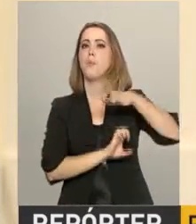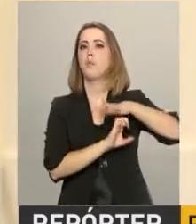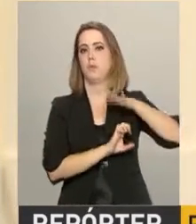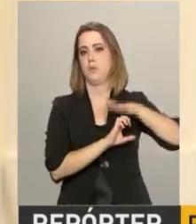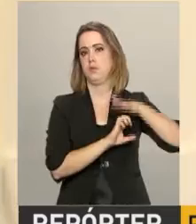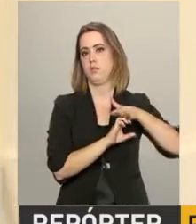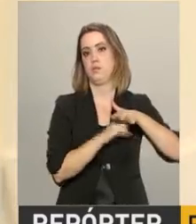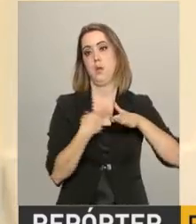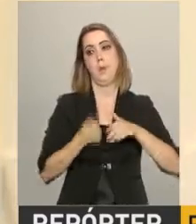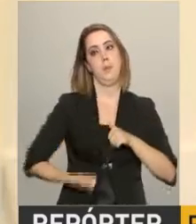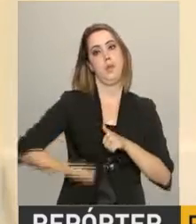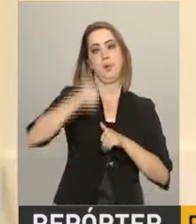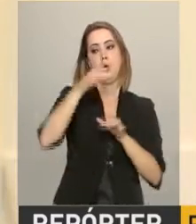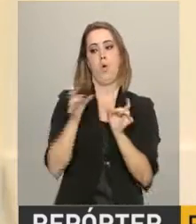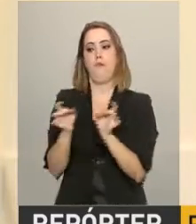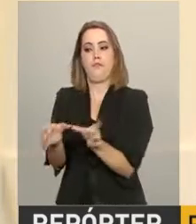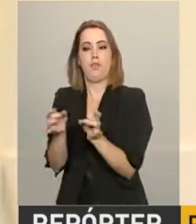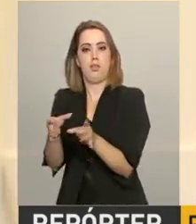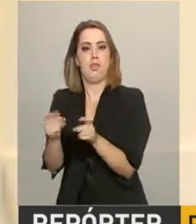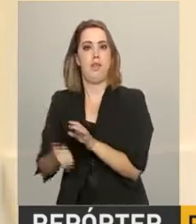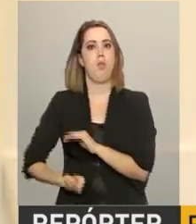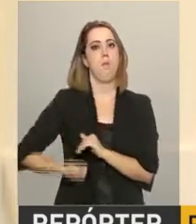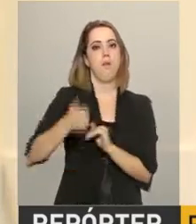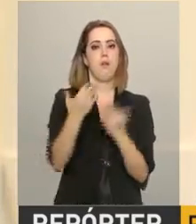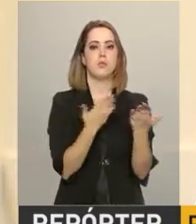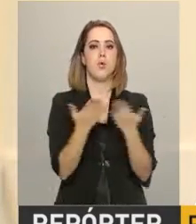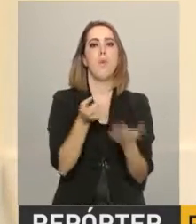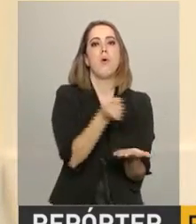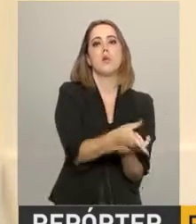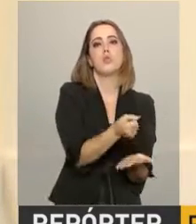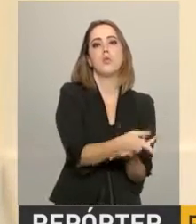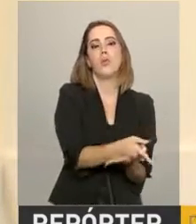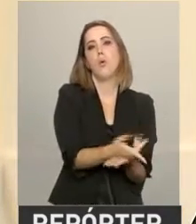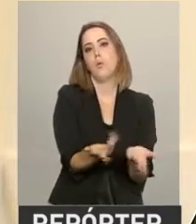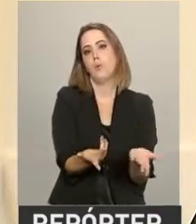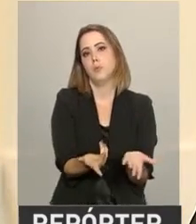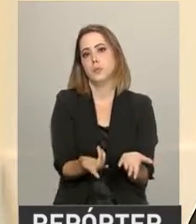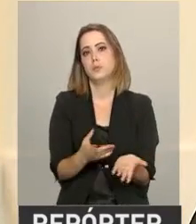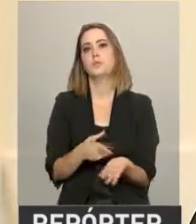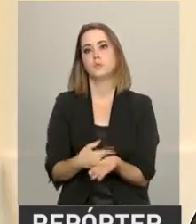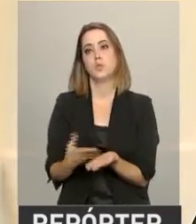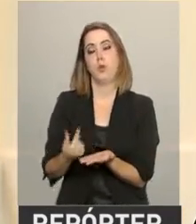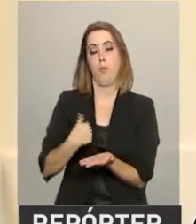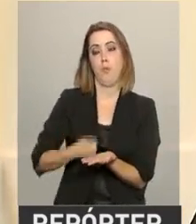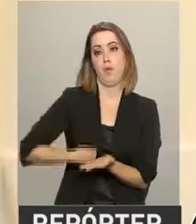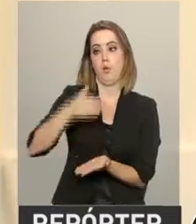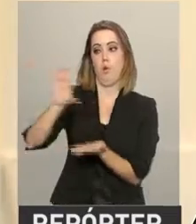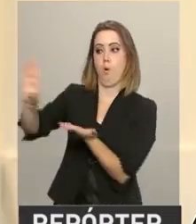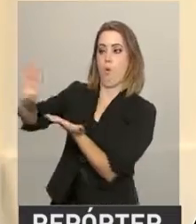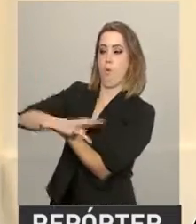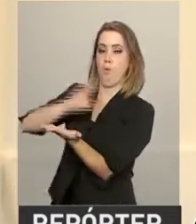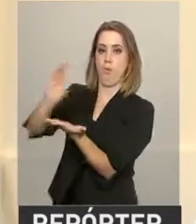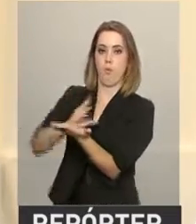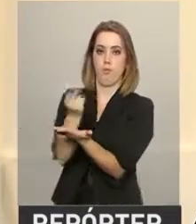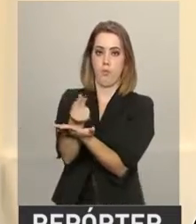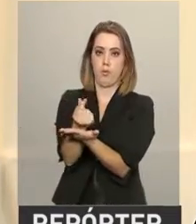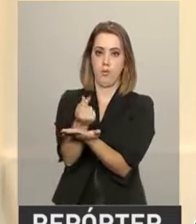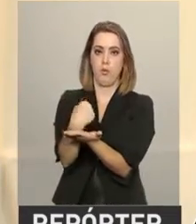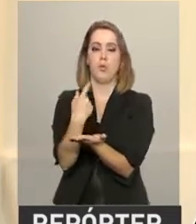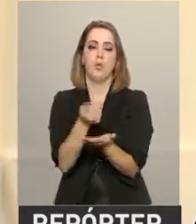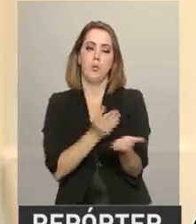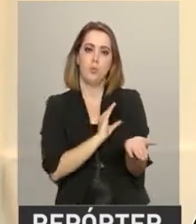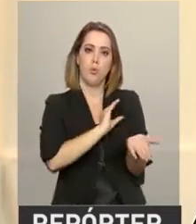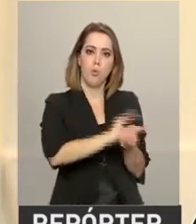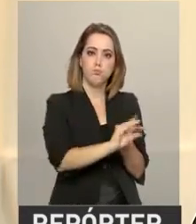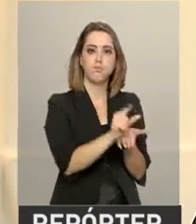é melhor vender mais entrar mais dinheiro do que sair do que comprar mais então nós estamos vendendo console nós estamos